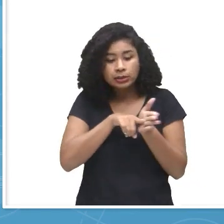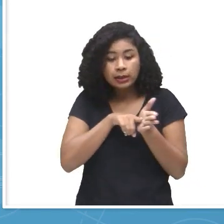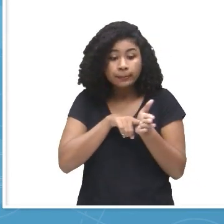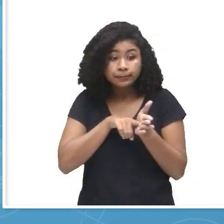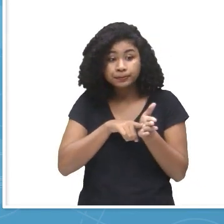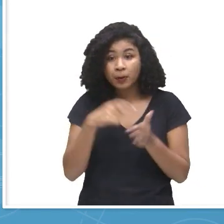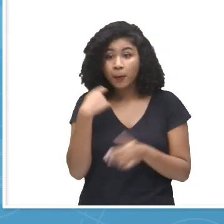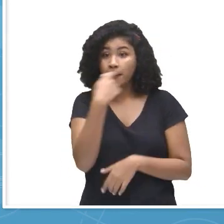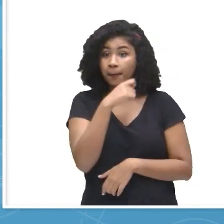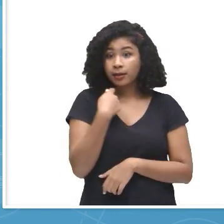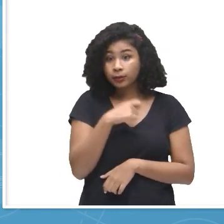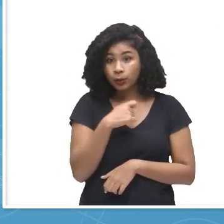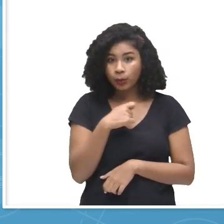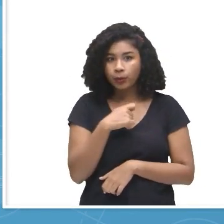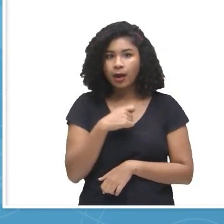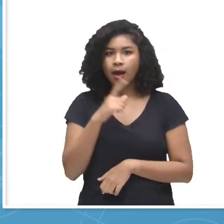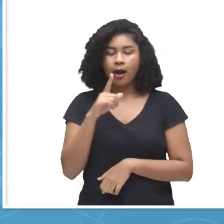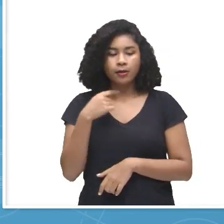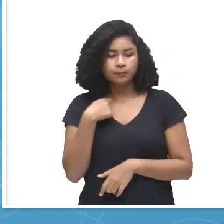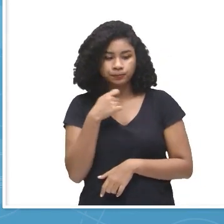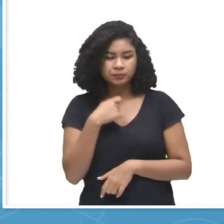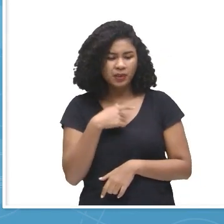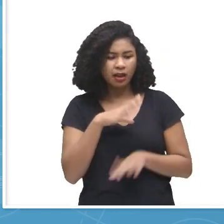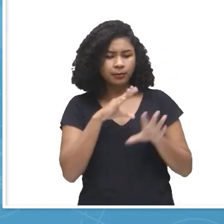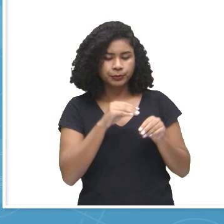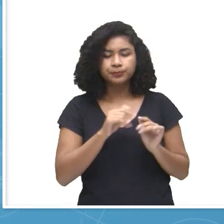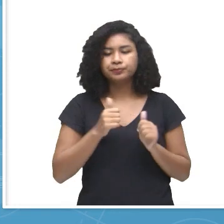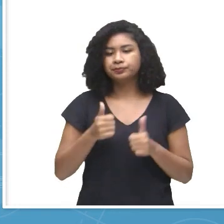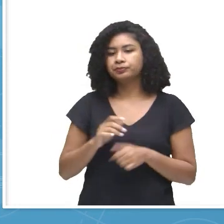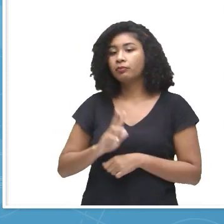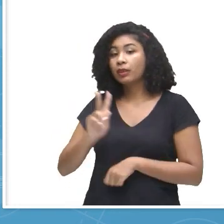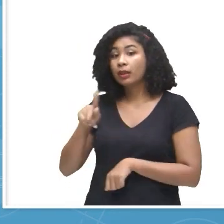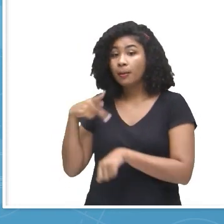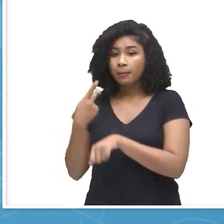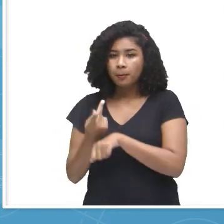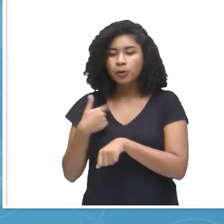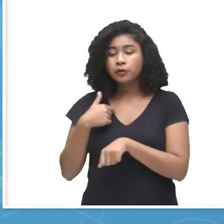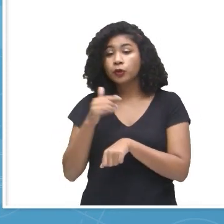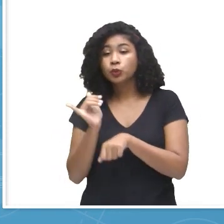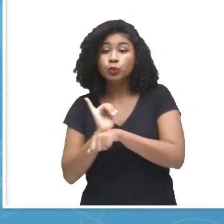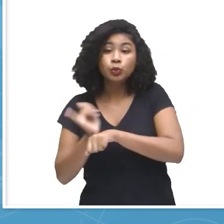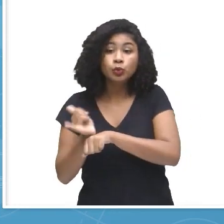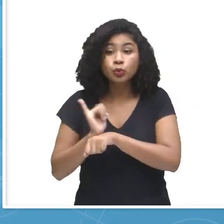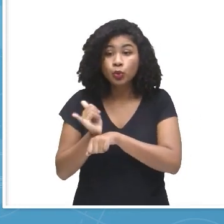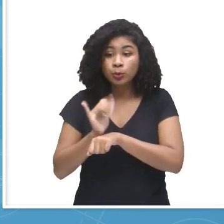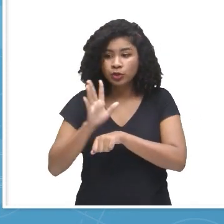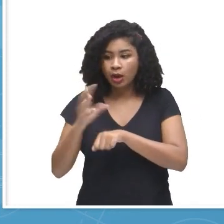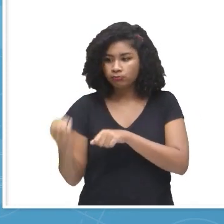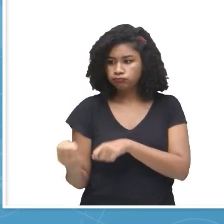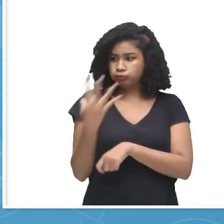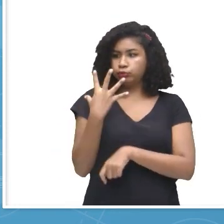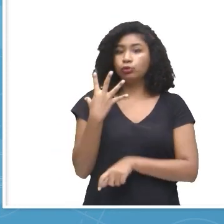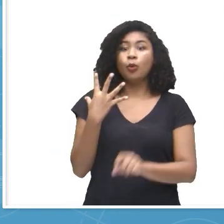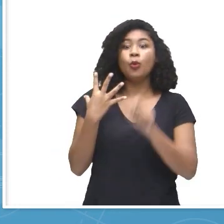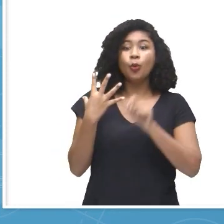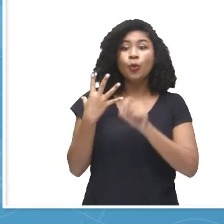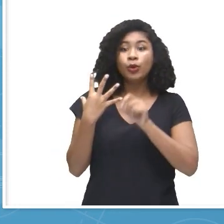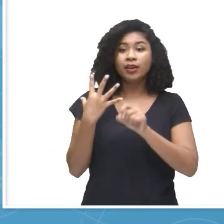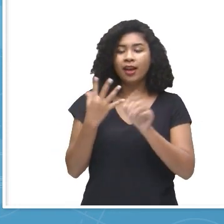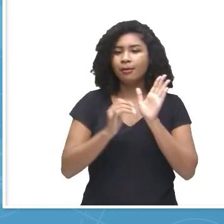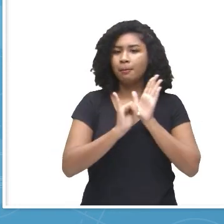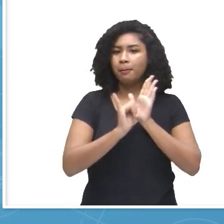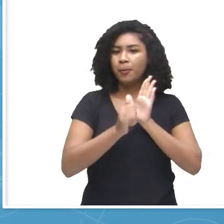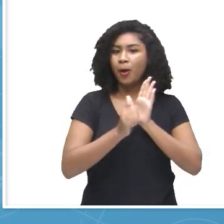batom, fechei. Quando eu abro a minha rede social, quando eu abro o YouTube, alguma coisa assim, já aparece a propaganda daquele batom. Eu falei, meu Deus